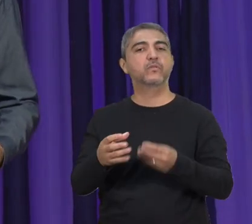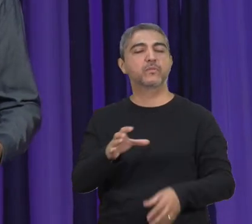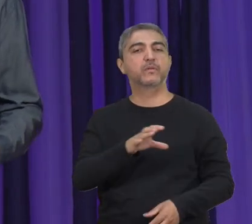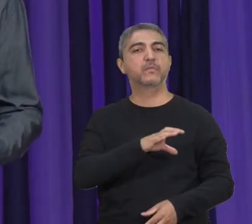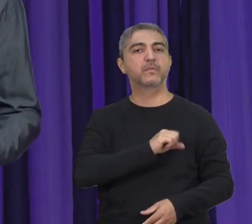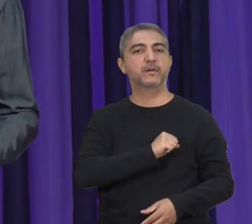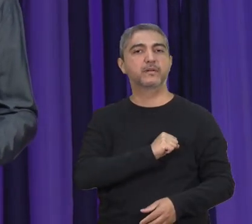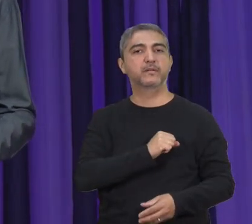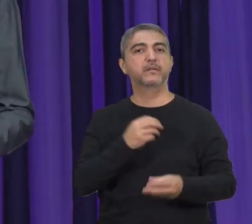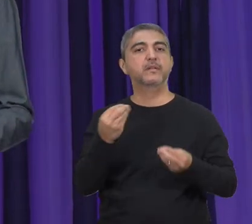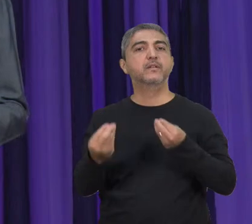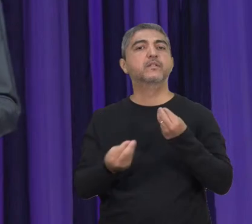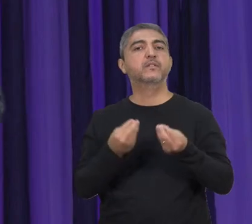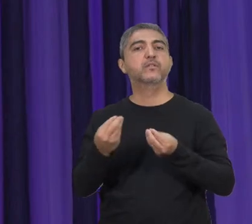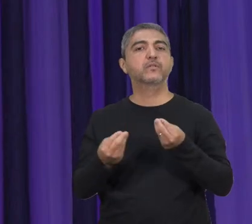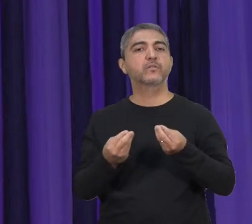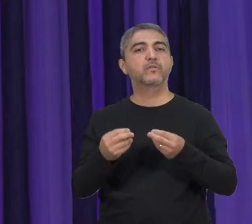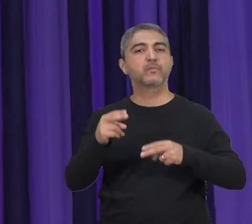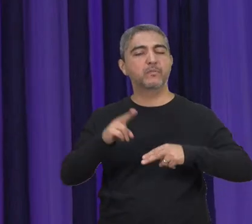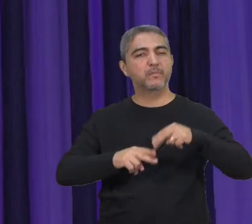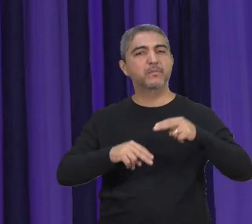nos dizer.